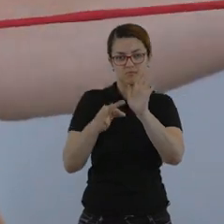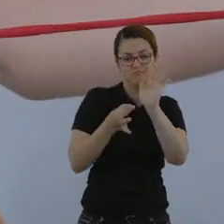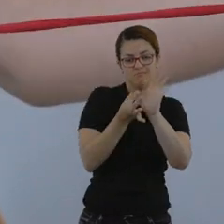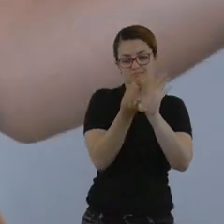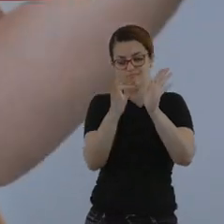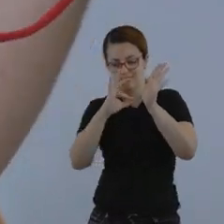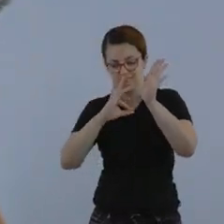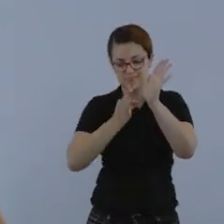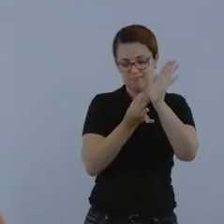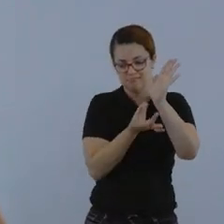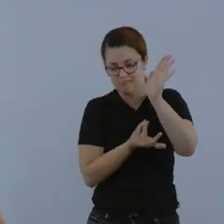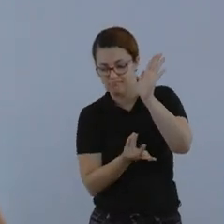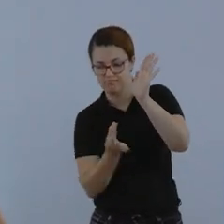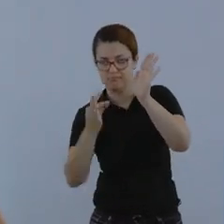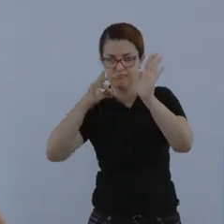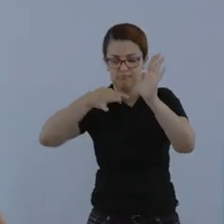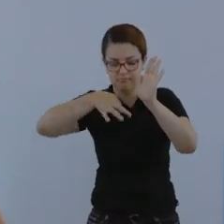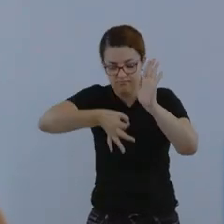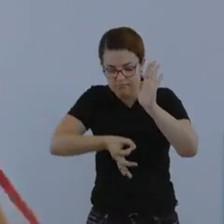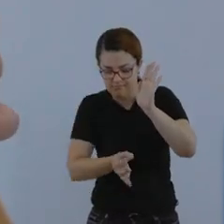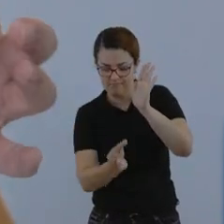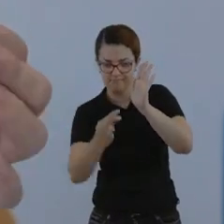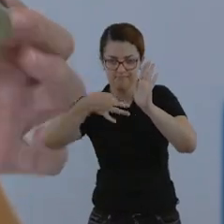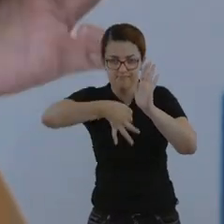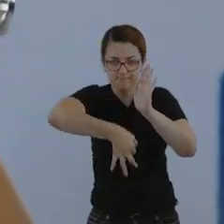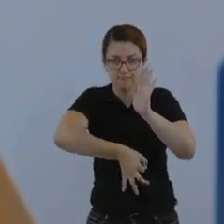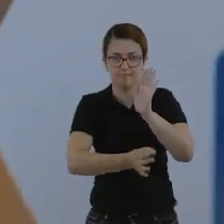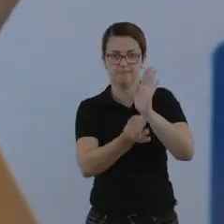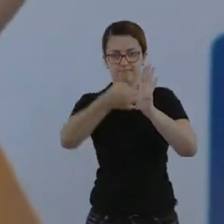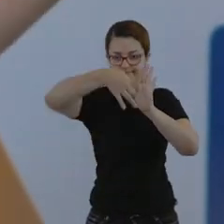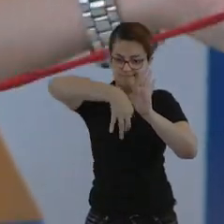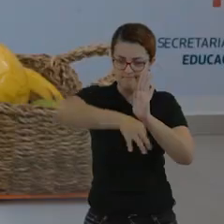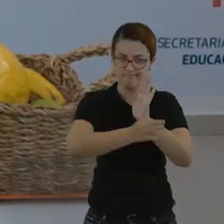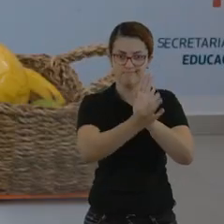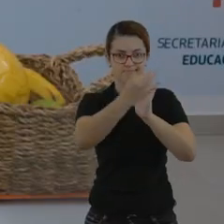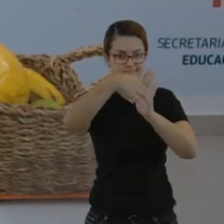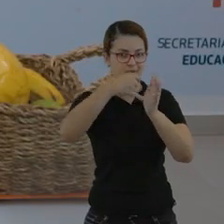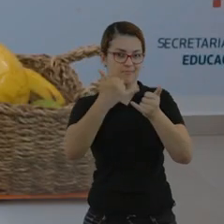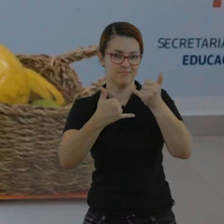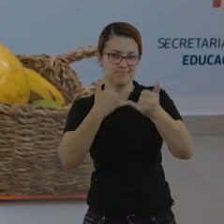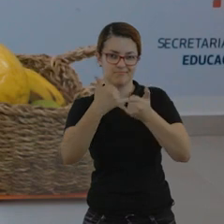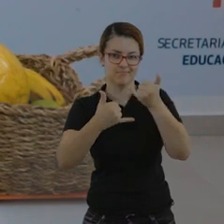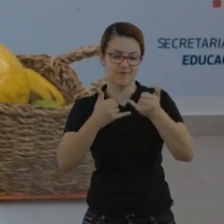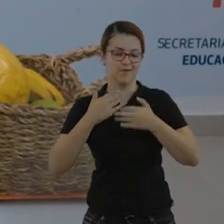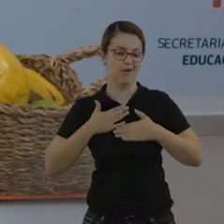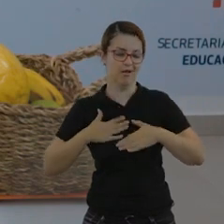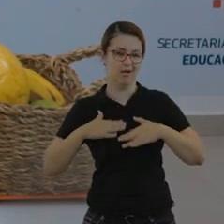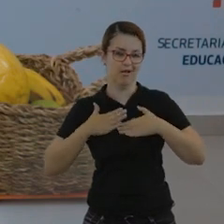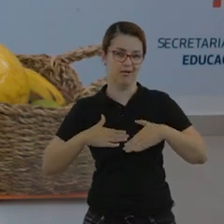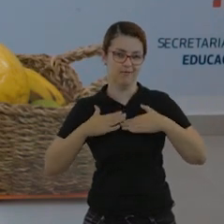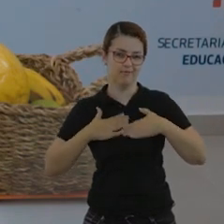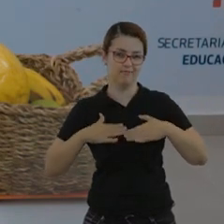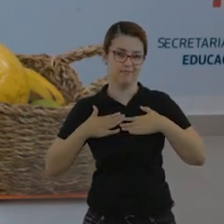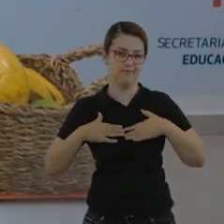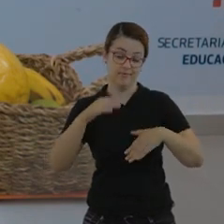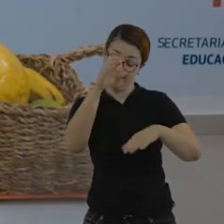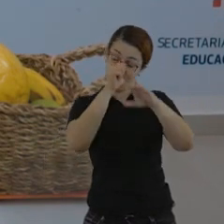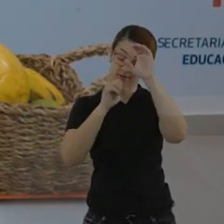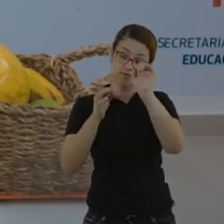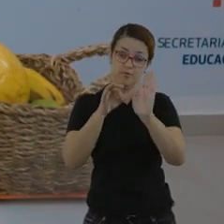vai passando... Ele vai se distraindo, desestressando e ao mesmo tempo tendo essa destreza para o